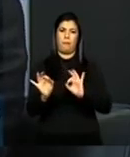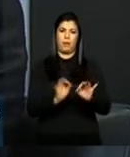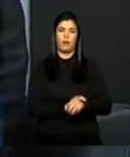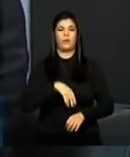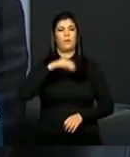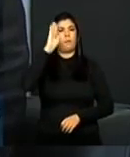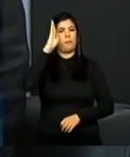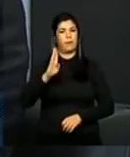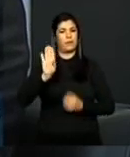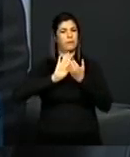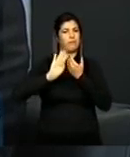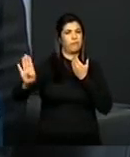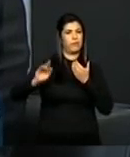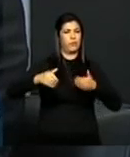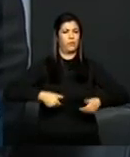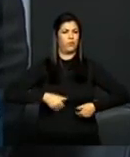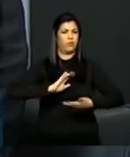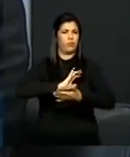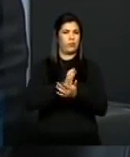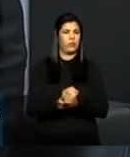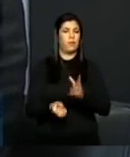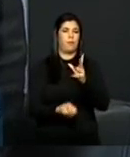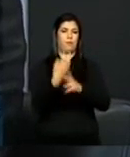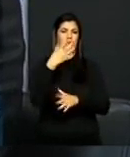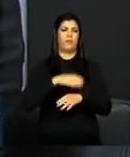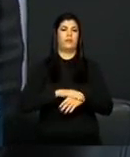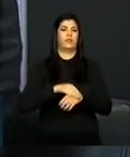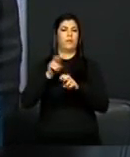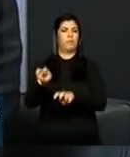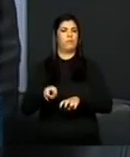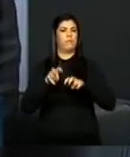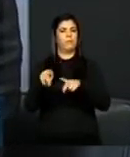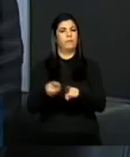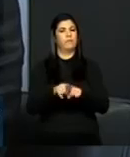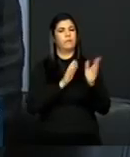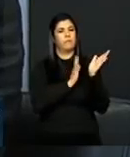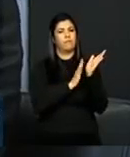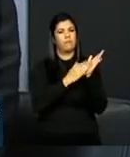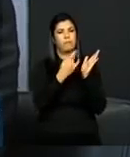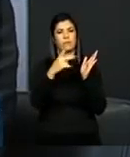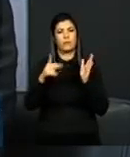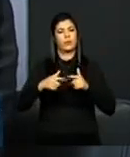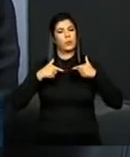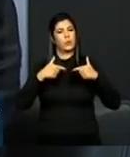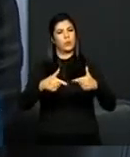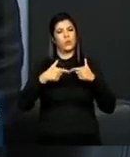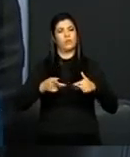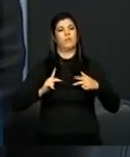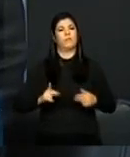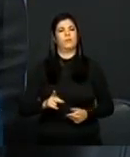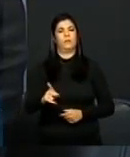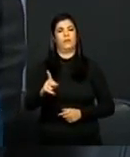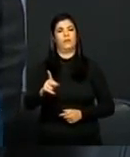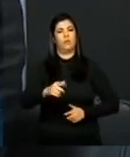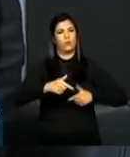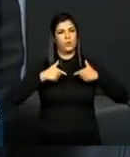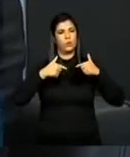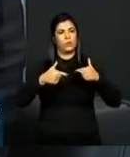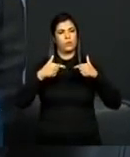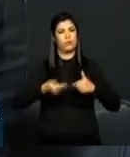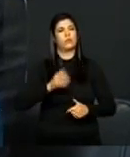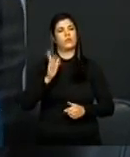Miséria de Inclusão Produtiva no Meio Rural. Então, parabéns a todos, a luta continua, a luta está